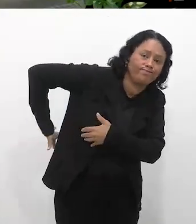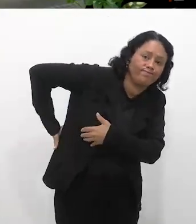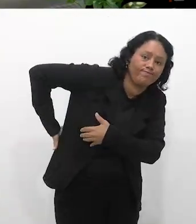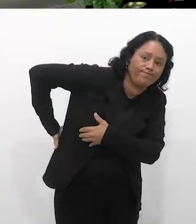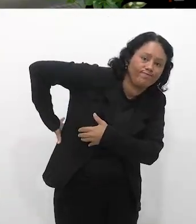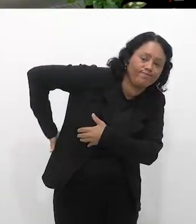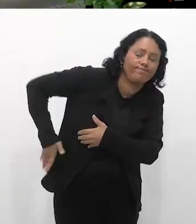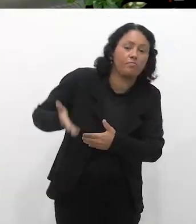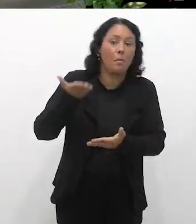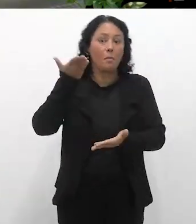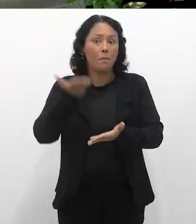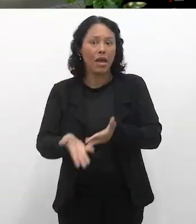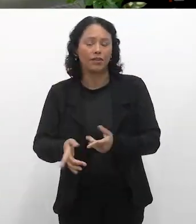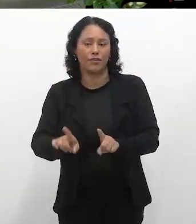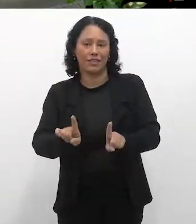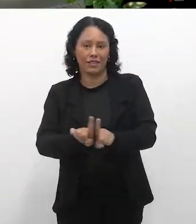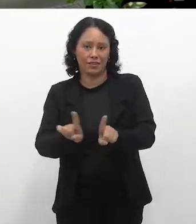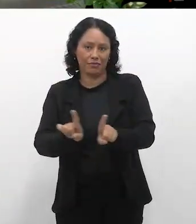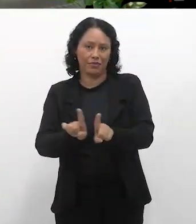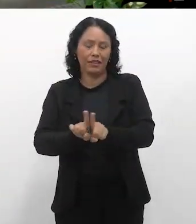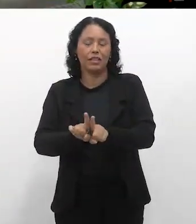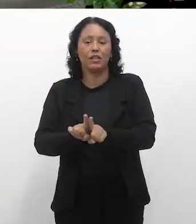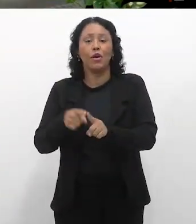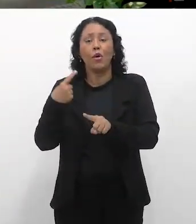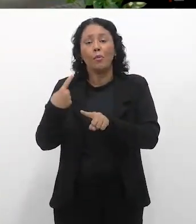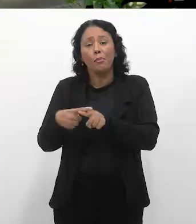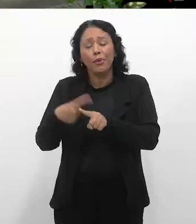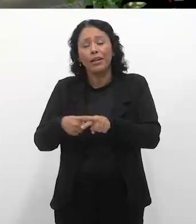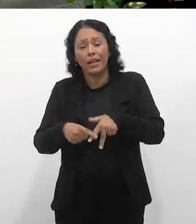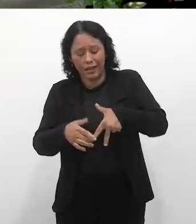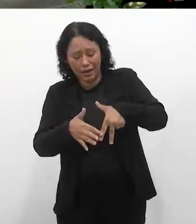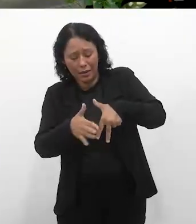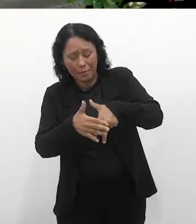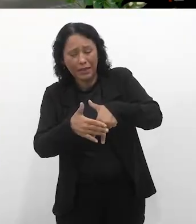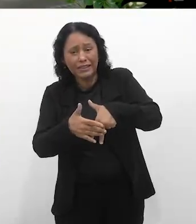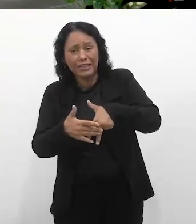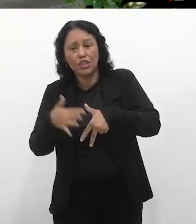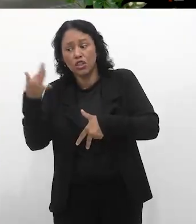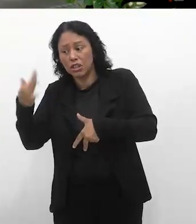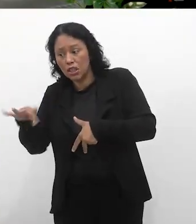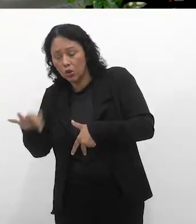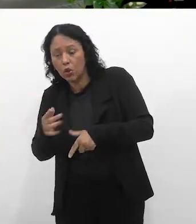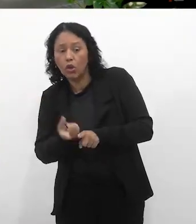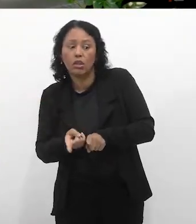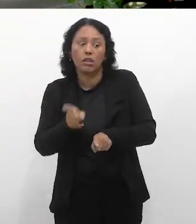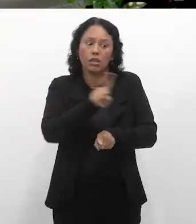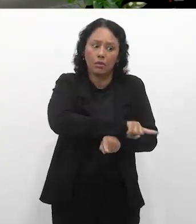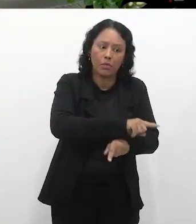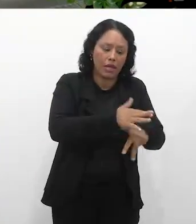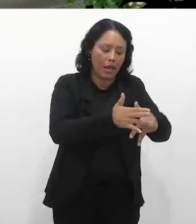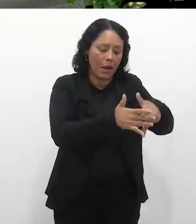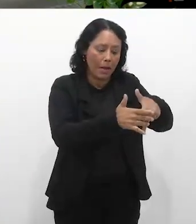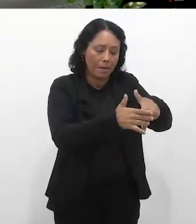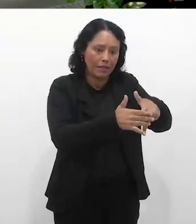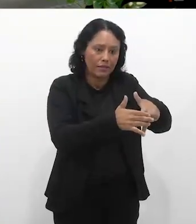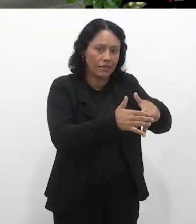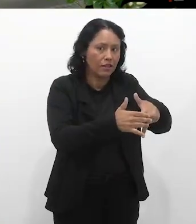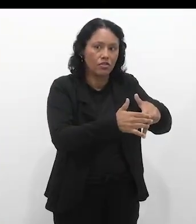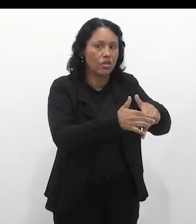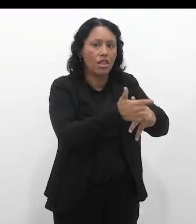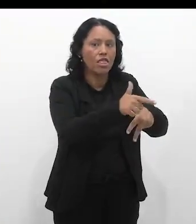Isso também acontece porque você tem a paciente com dor, mas você tem a paciente que é sem dor. E essa que é sem